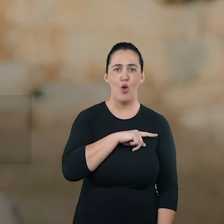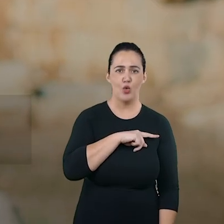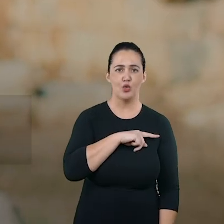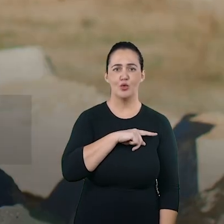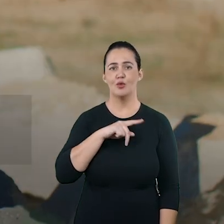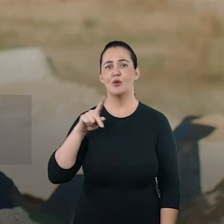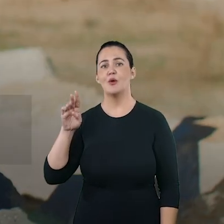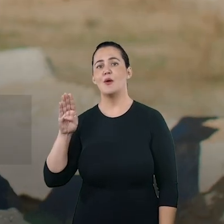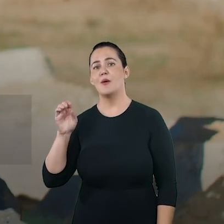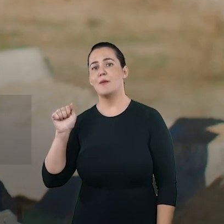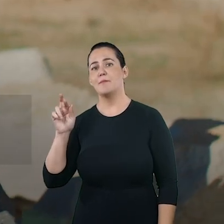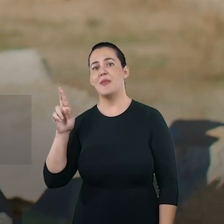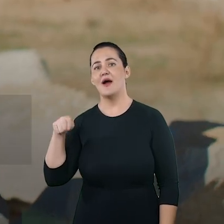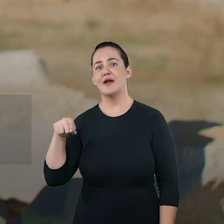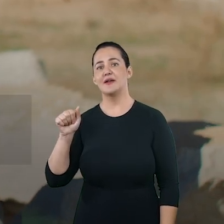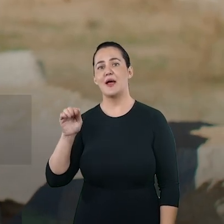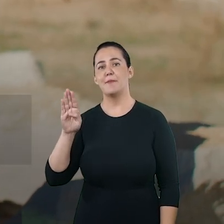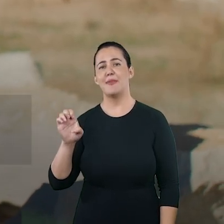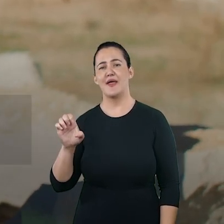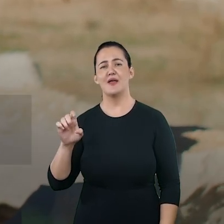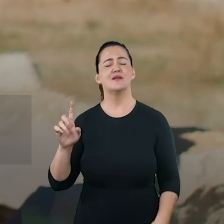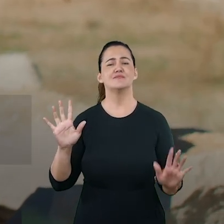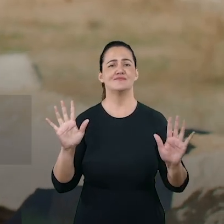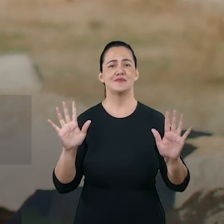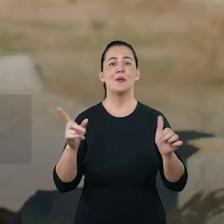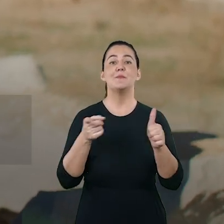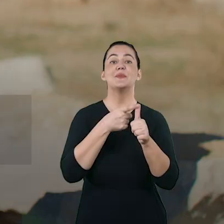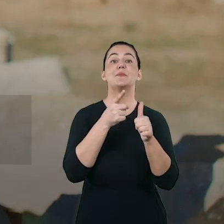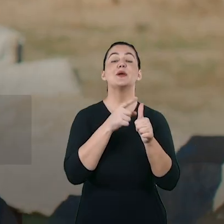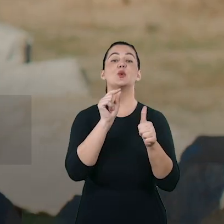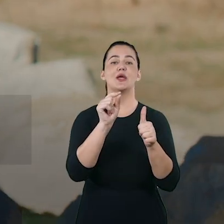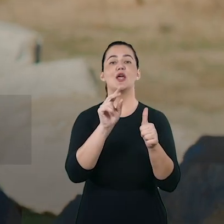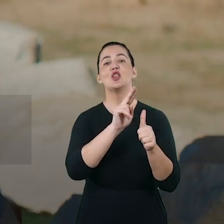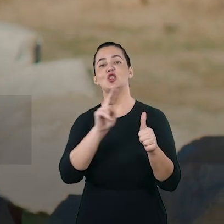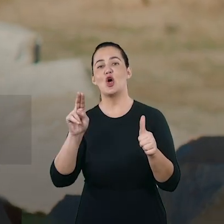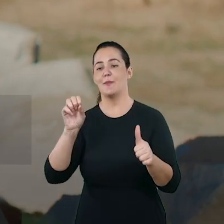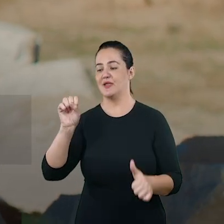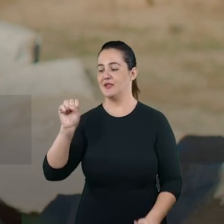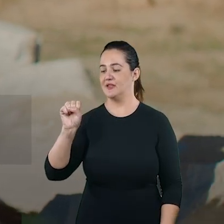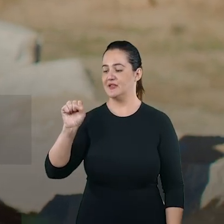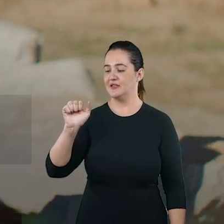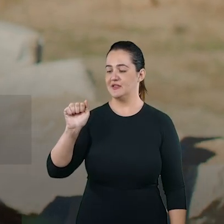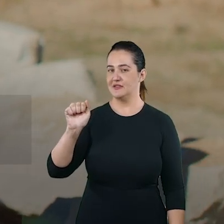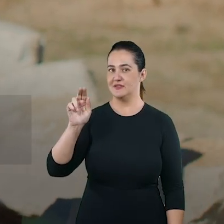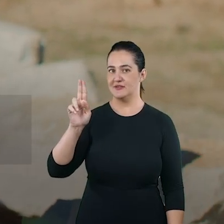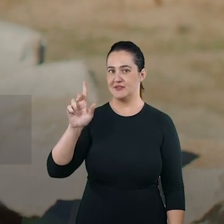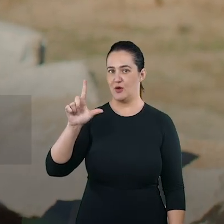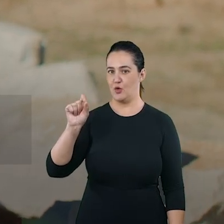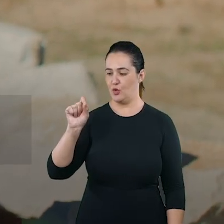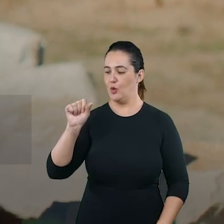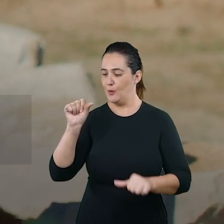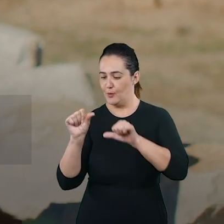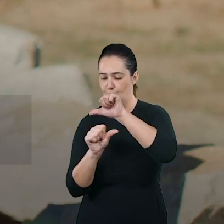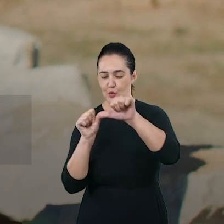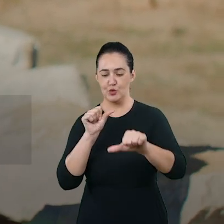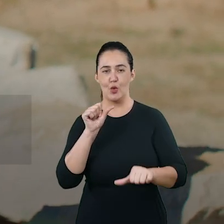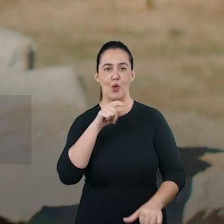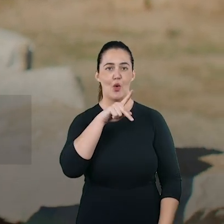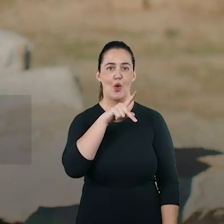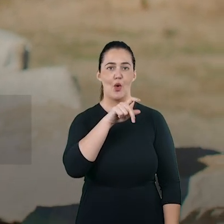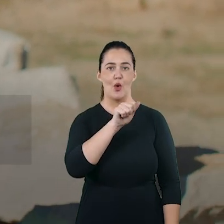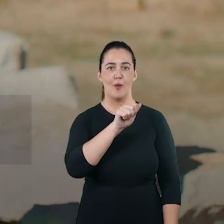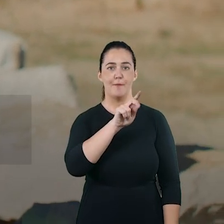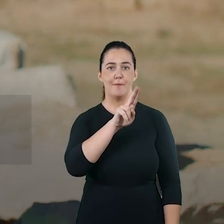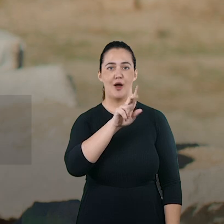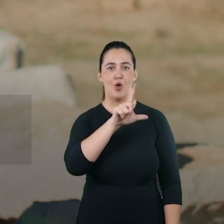Barnabé. Há 2 mudanças aqui. Primeiro, a alteração do nome Saulo para o nome Paulo e, em segundo lugar,